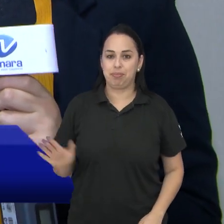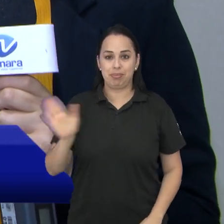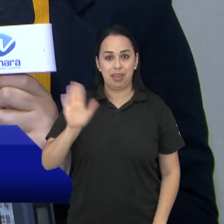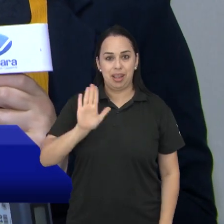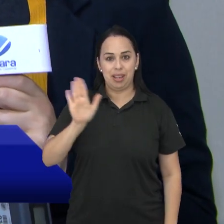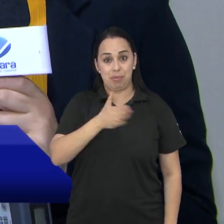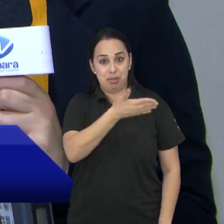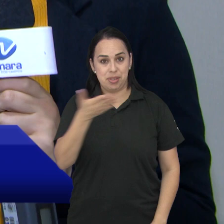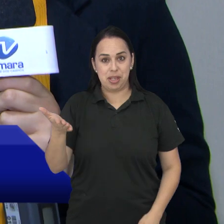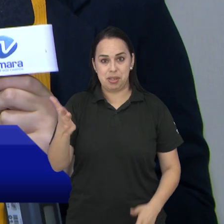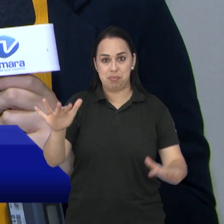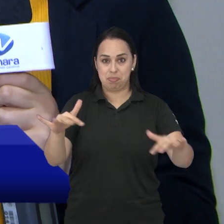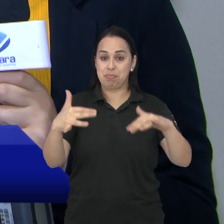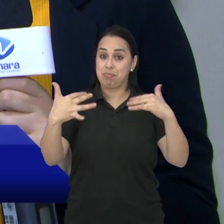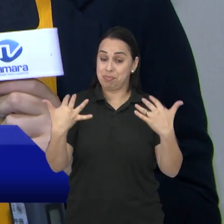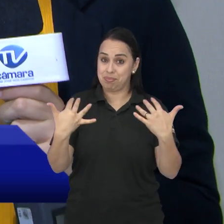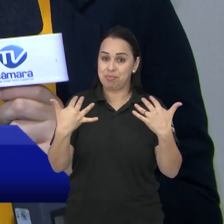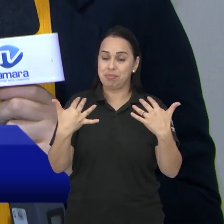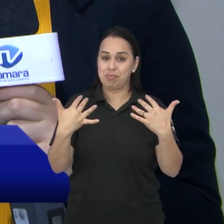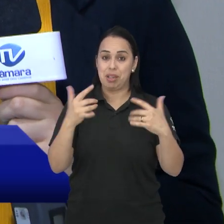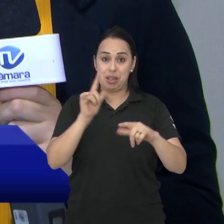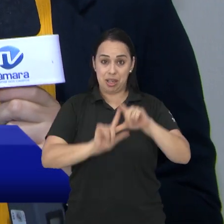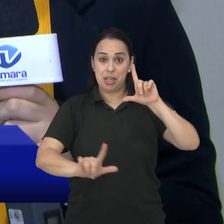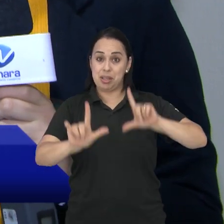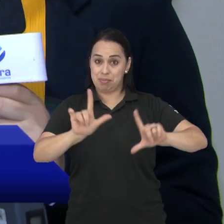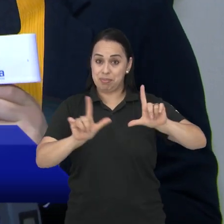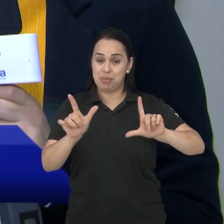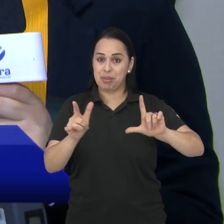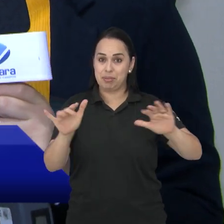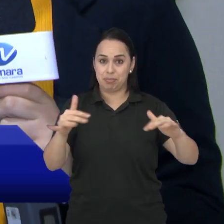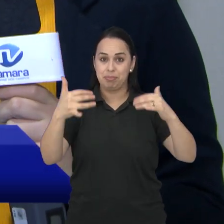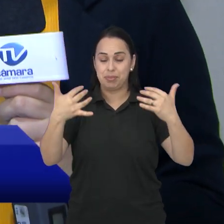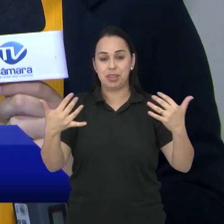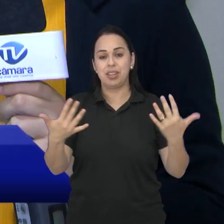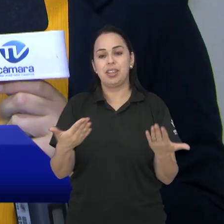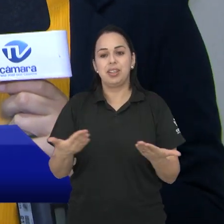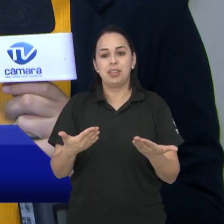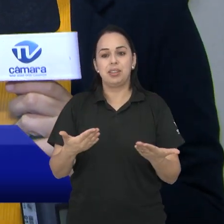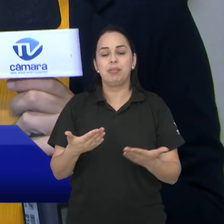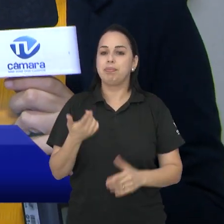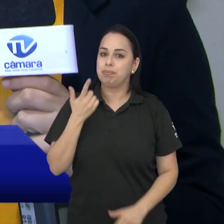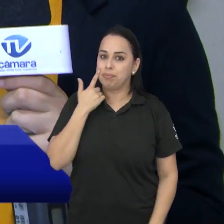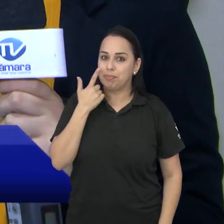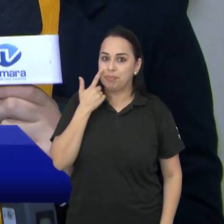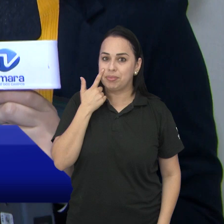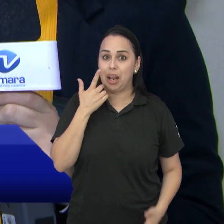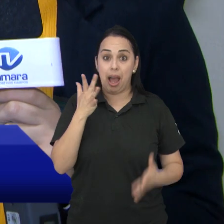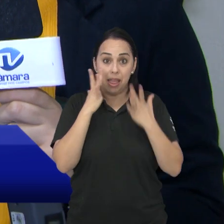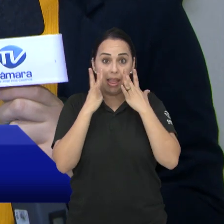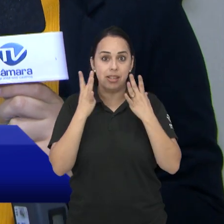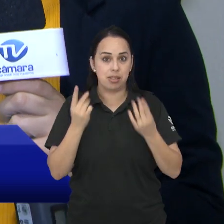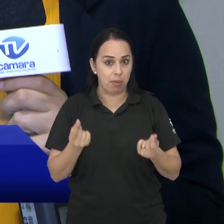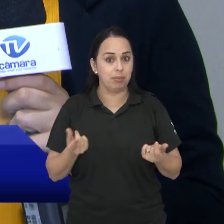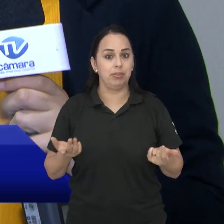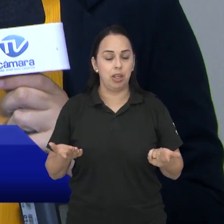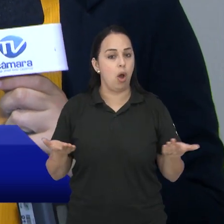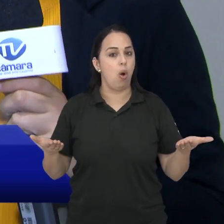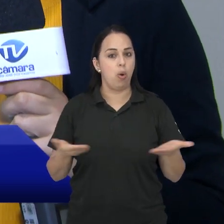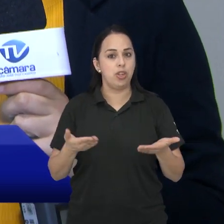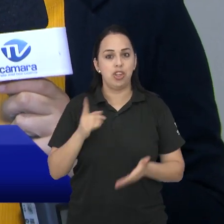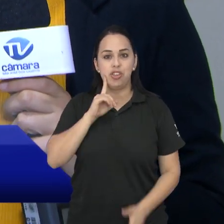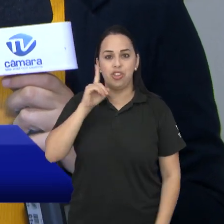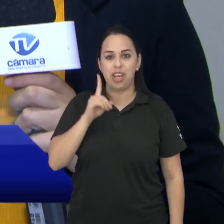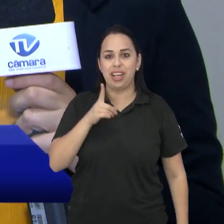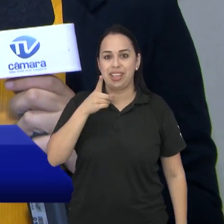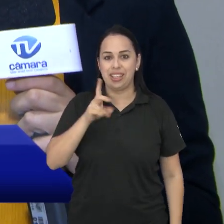Olá também para você que está assistindo a TV Câmara São José dos Campos neste momento. E olha, gente, bastante atenção agora, porque hoje, dia